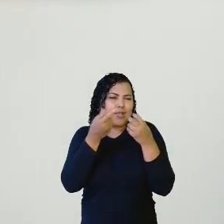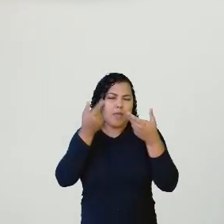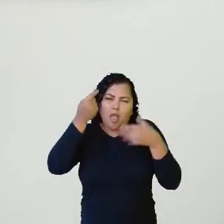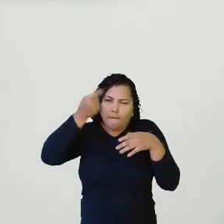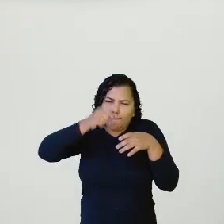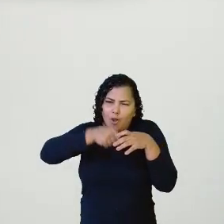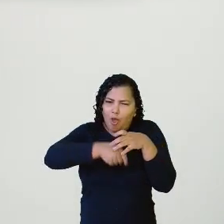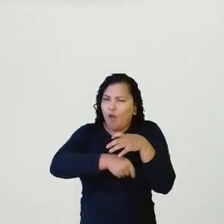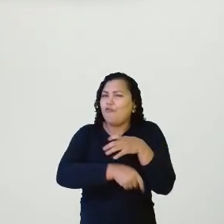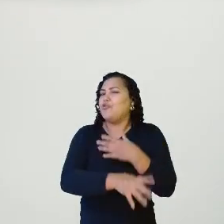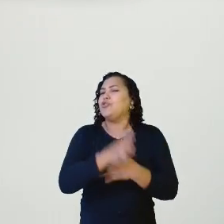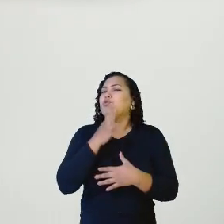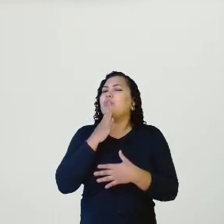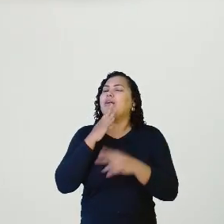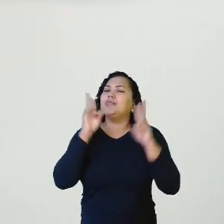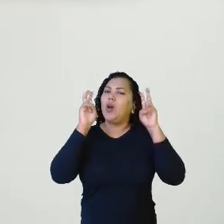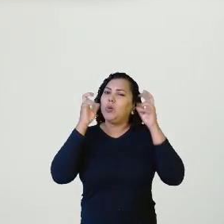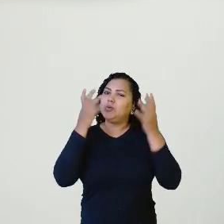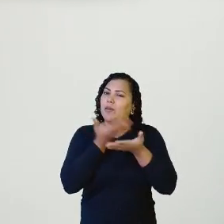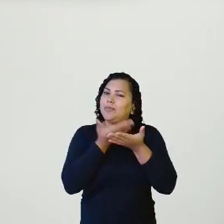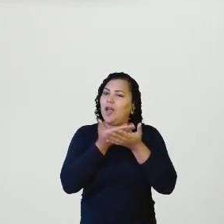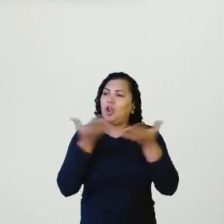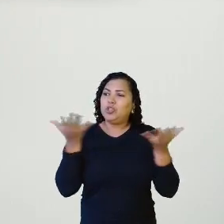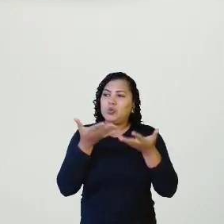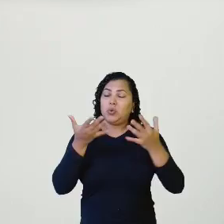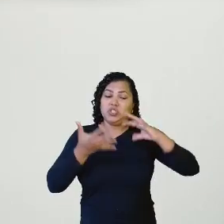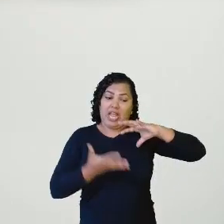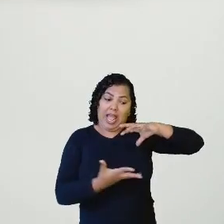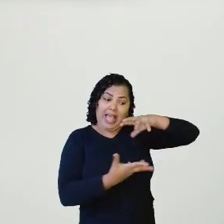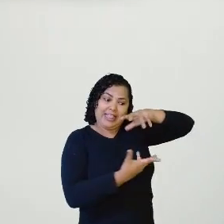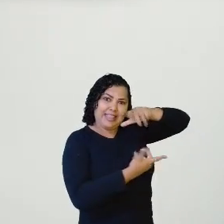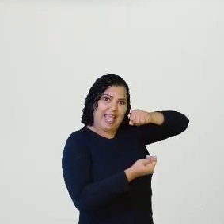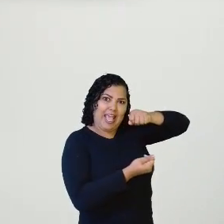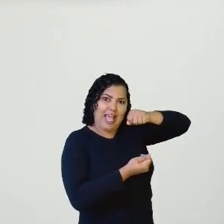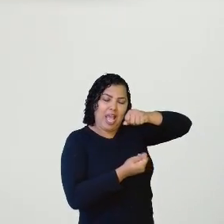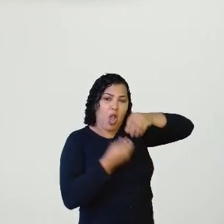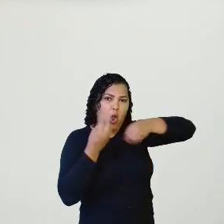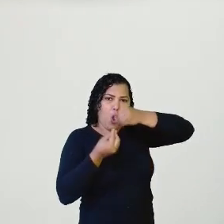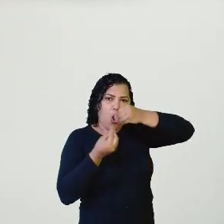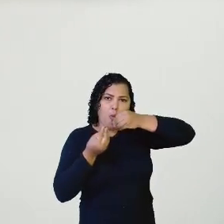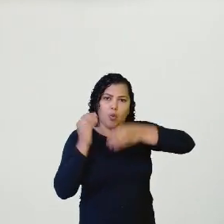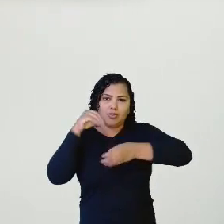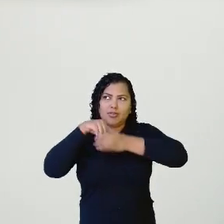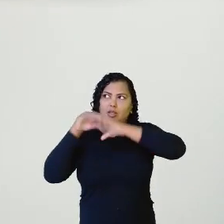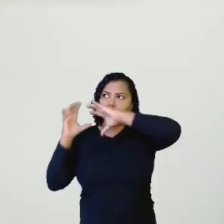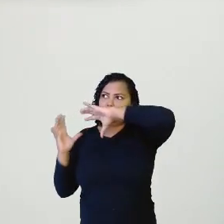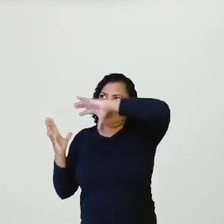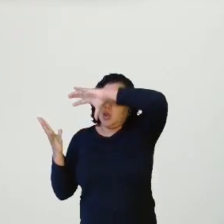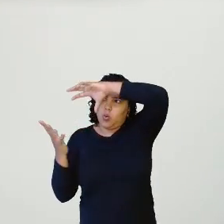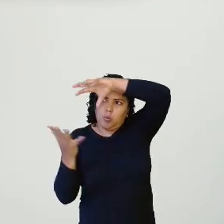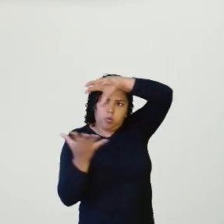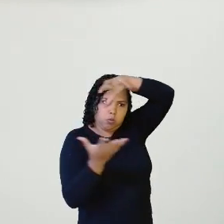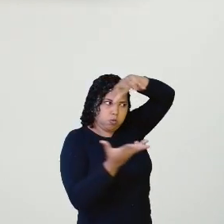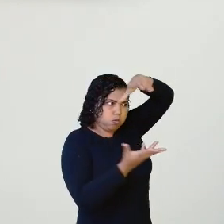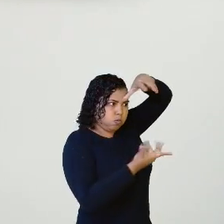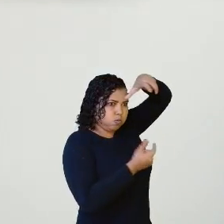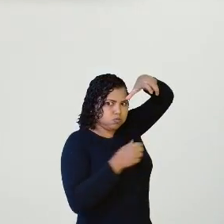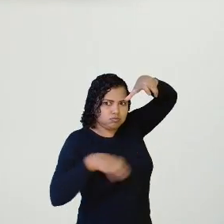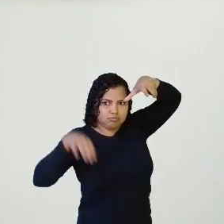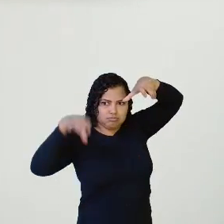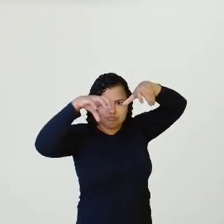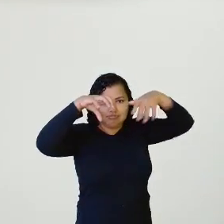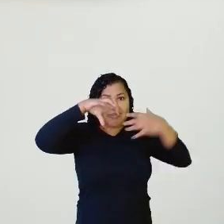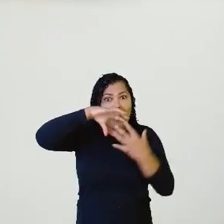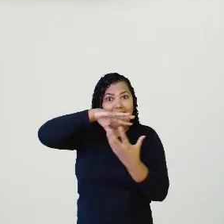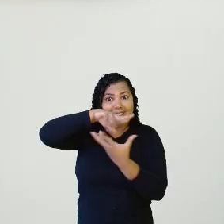para conhecer o nosso tema da aula de hoje, que é a Terra no universo, a Terra e o universo. O que é que